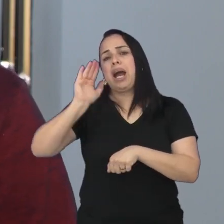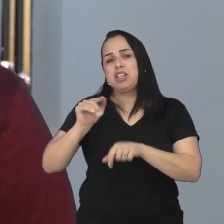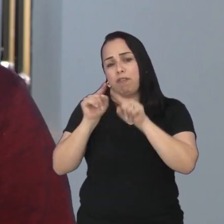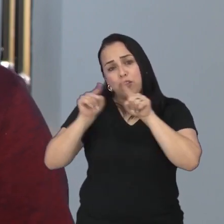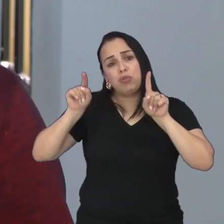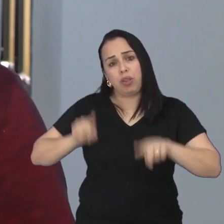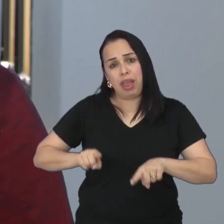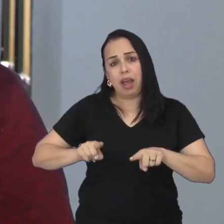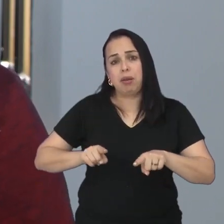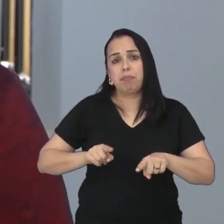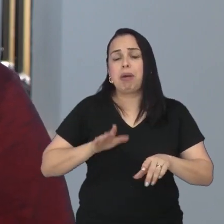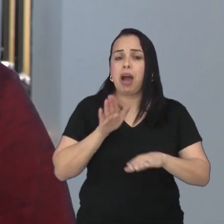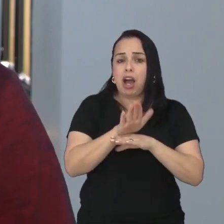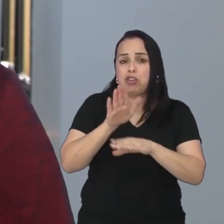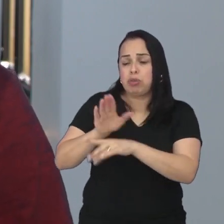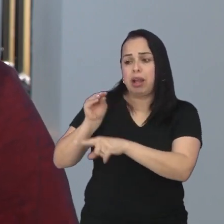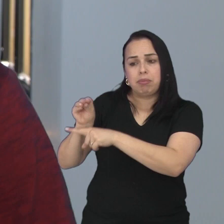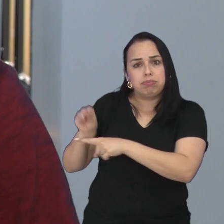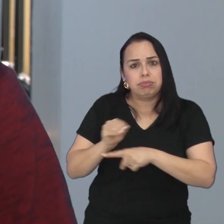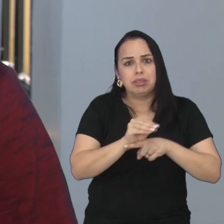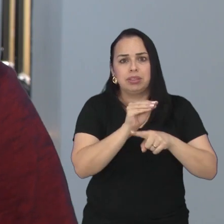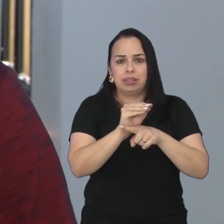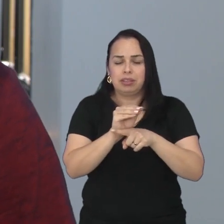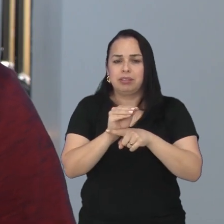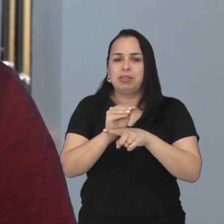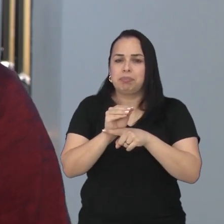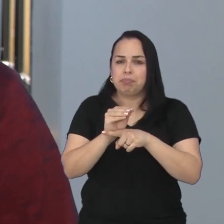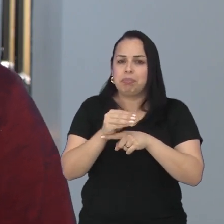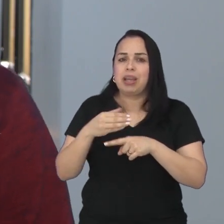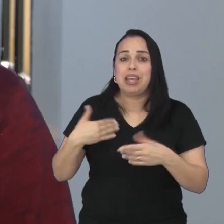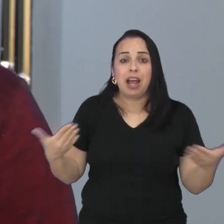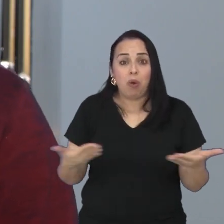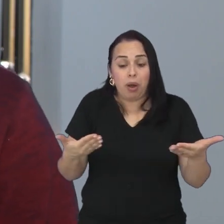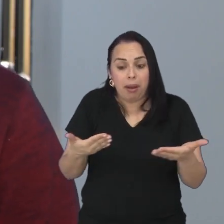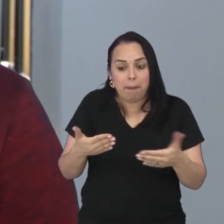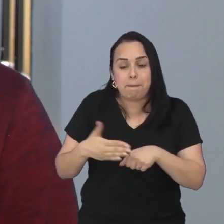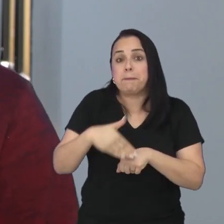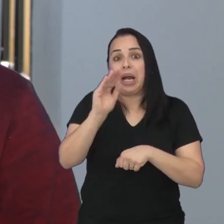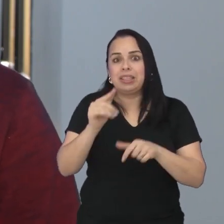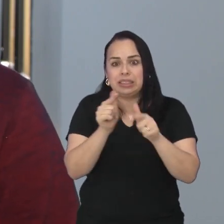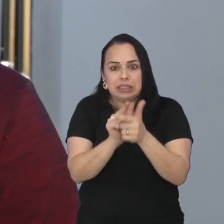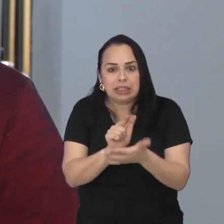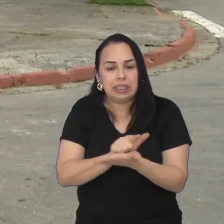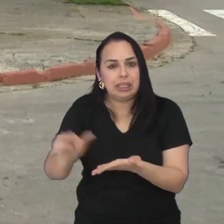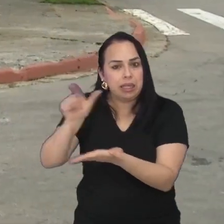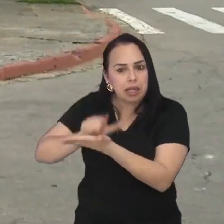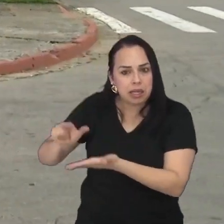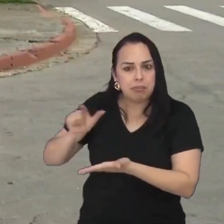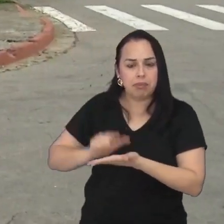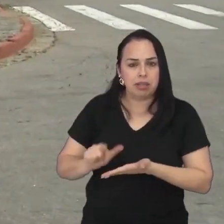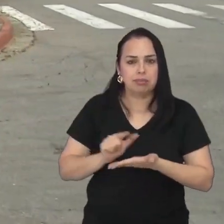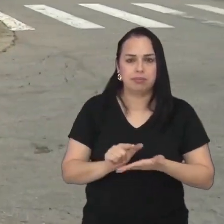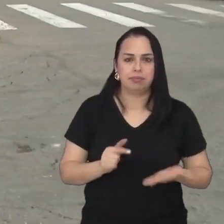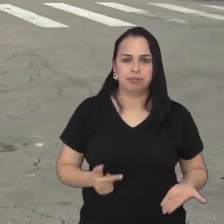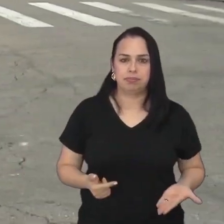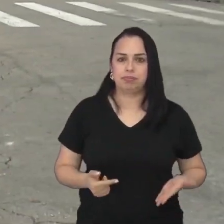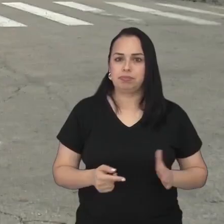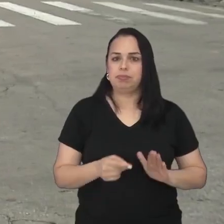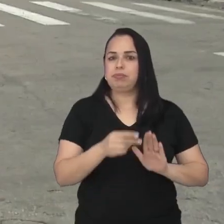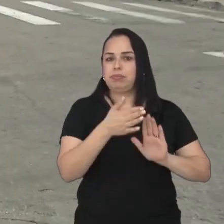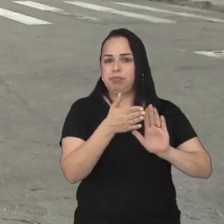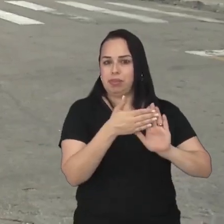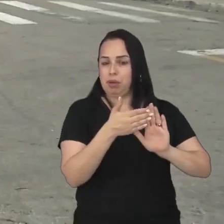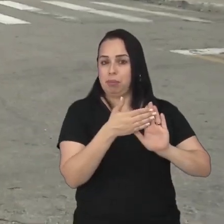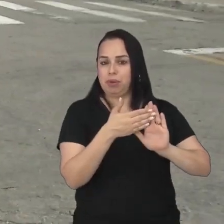de emprego para que já tenham cuidado na cidade, mas que fique mais limpo e mais cuidado ainda. De acordo com a legislação,